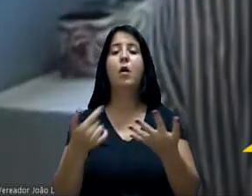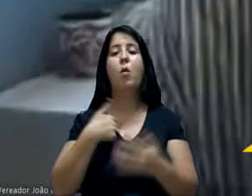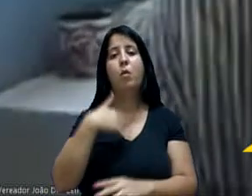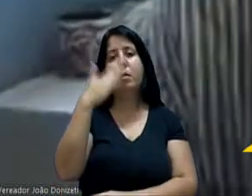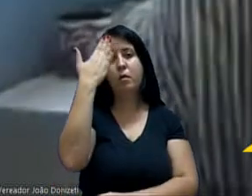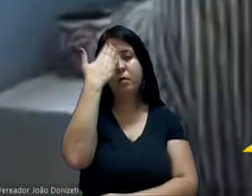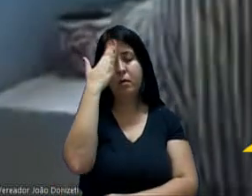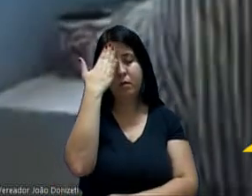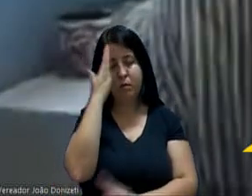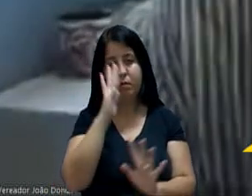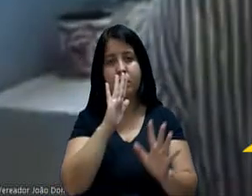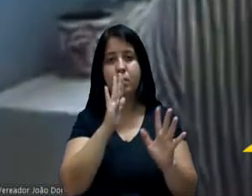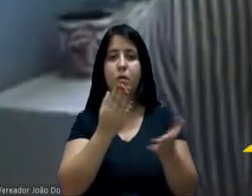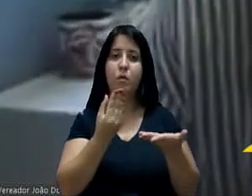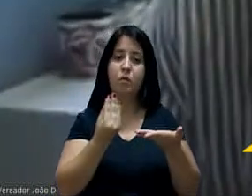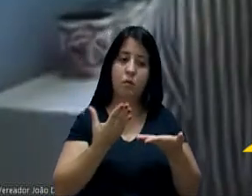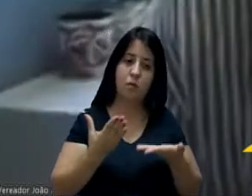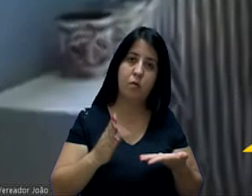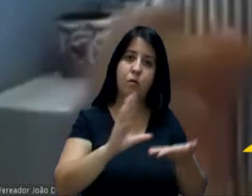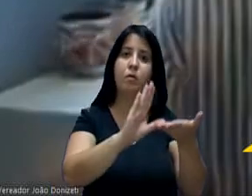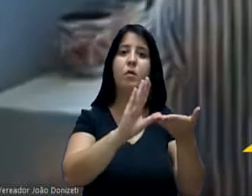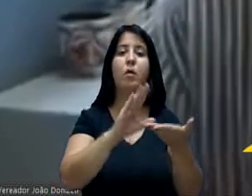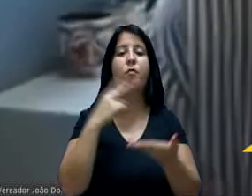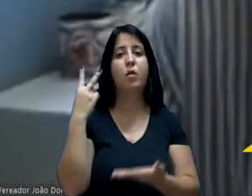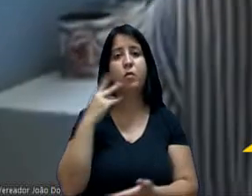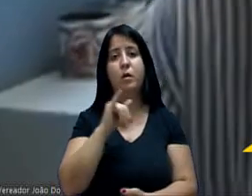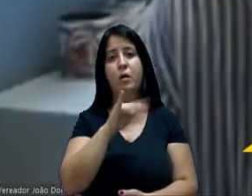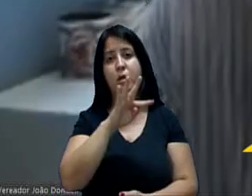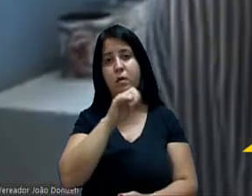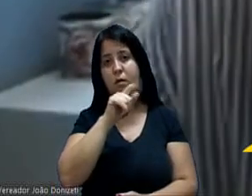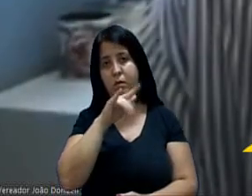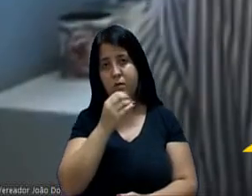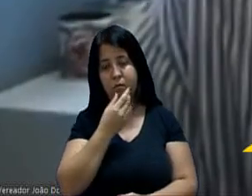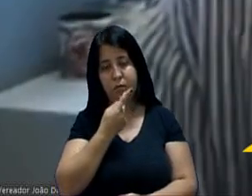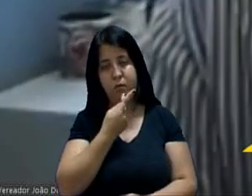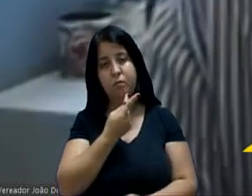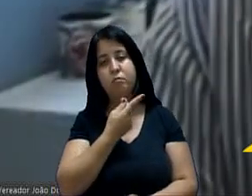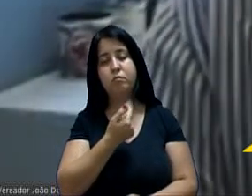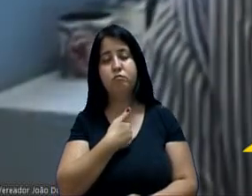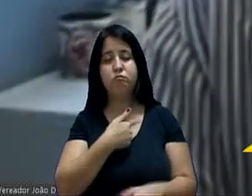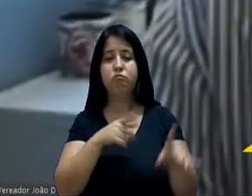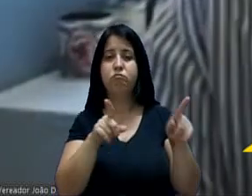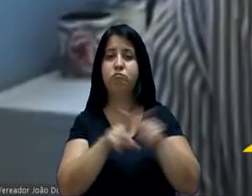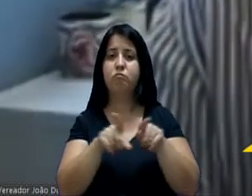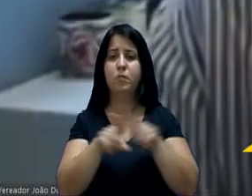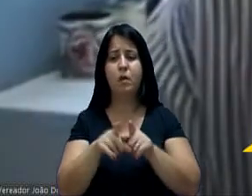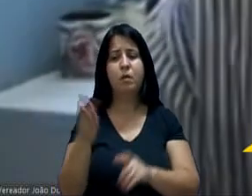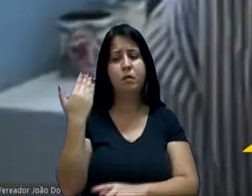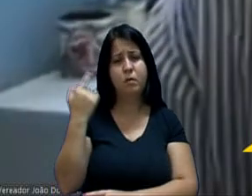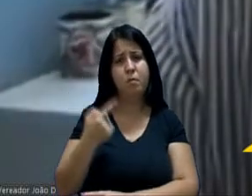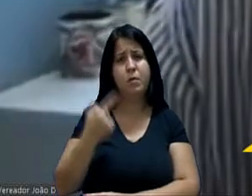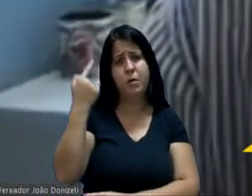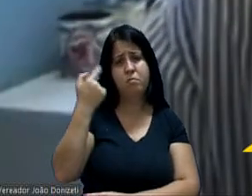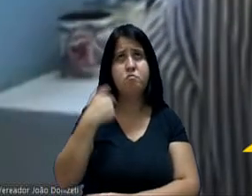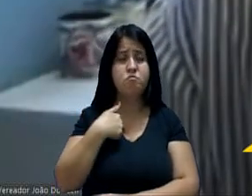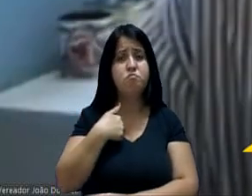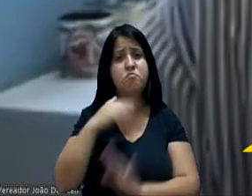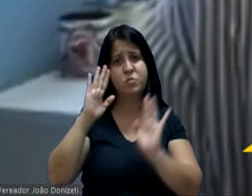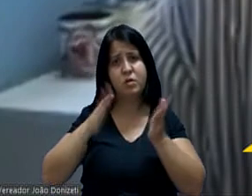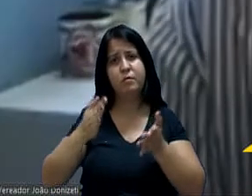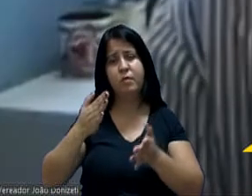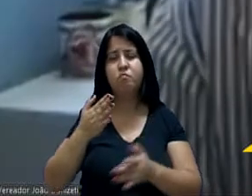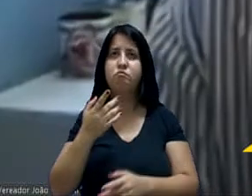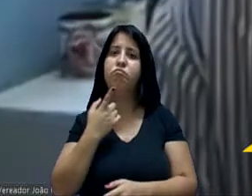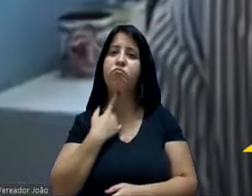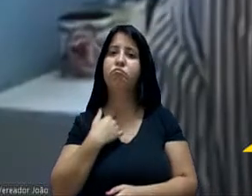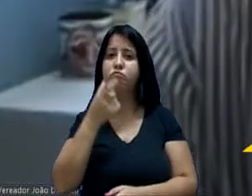emenda apresentada pelo vereador Ítalo. Eu mesmo, em primeiro momento, tive a ideia de apresentar essa emenda, mas